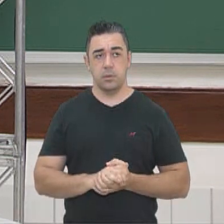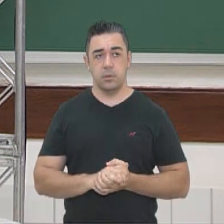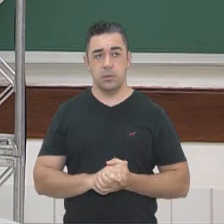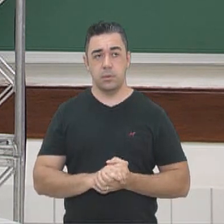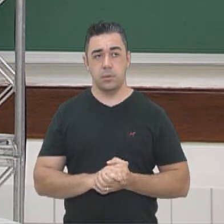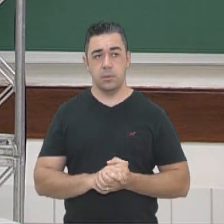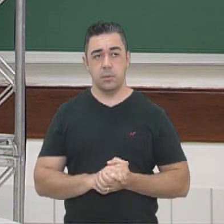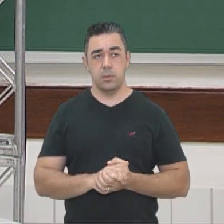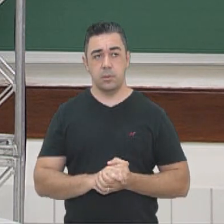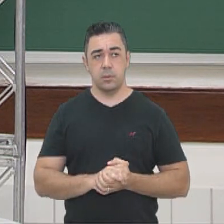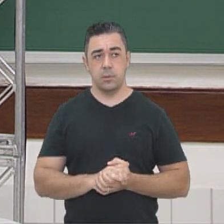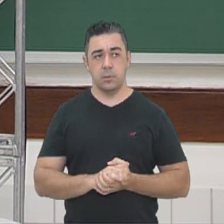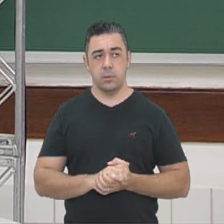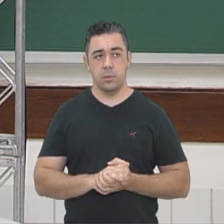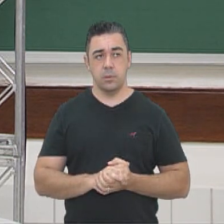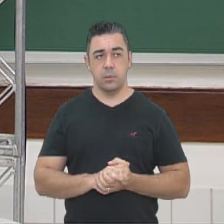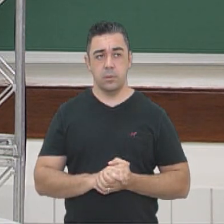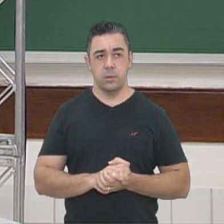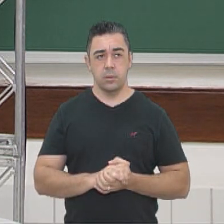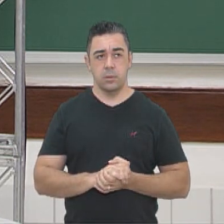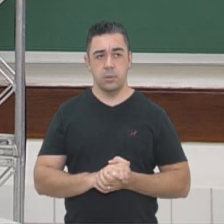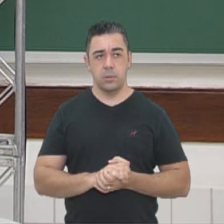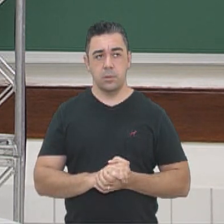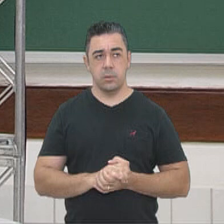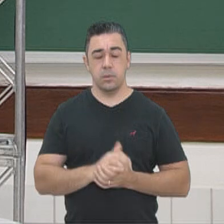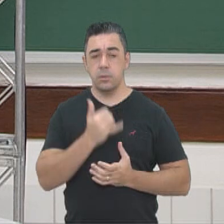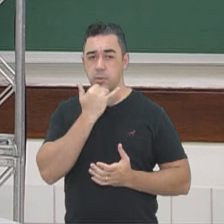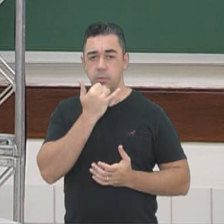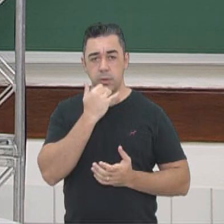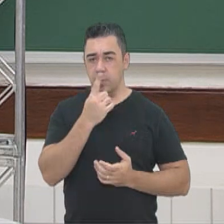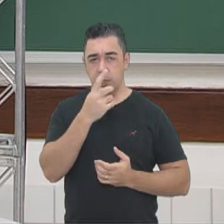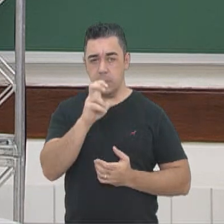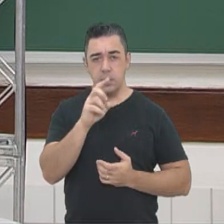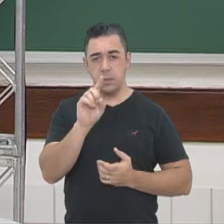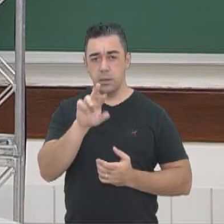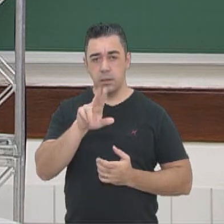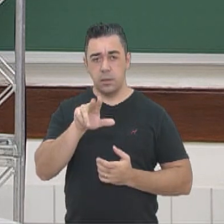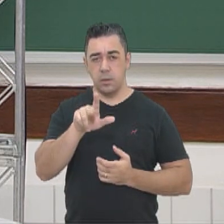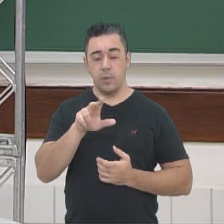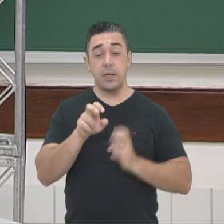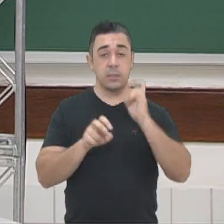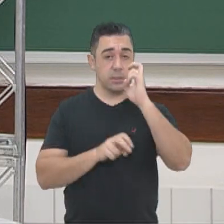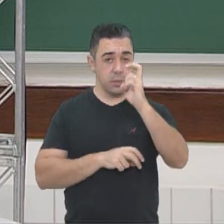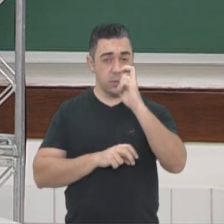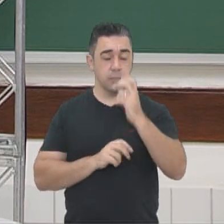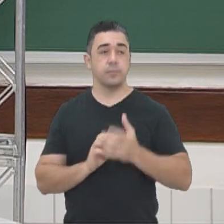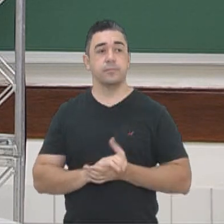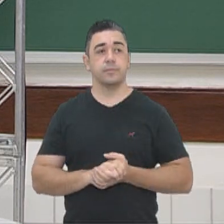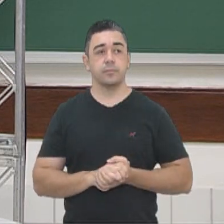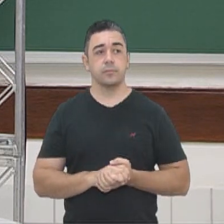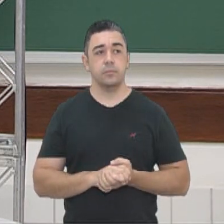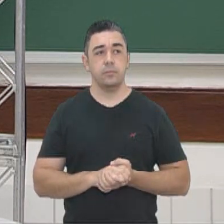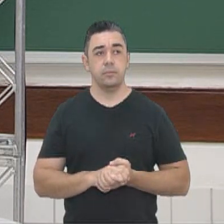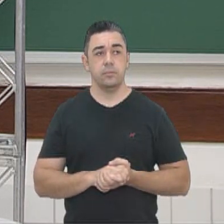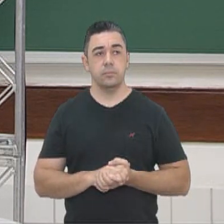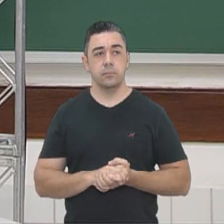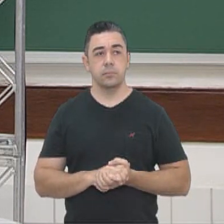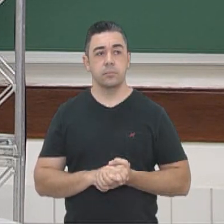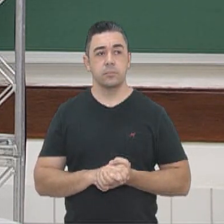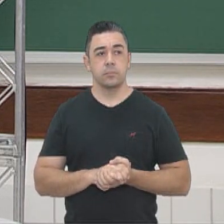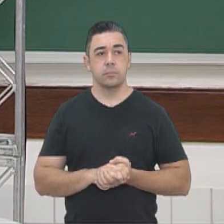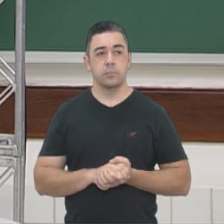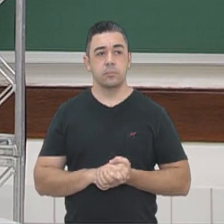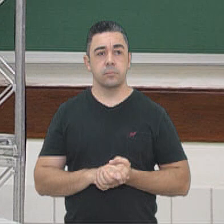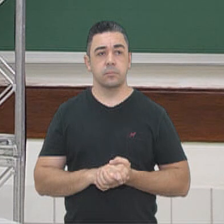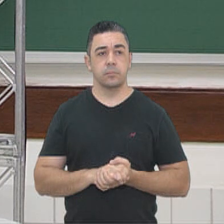igual a raiz de 15 não, né? De 5, prof. De 5 e isso